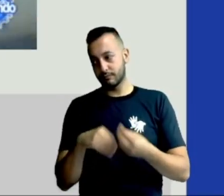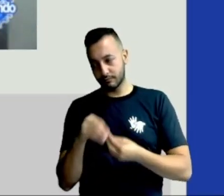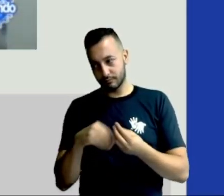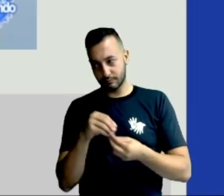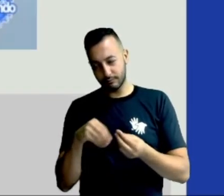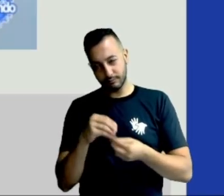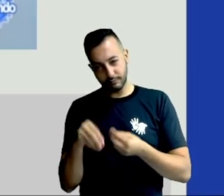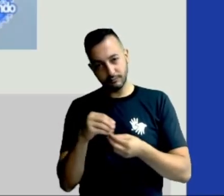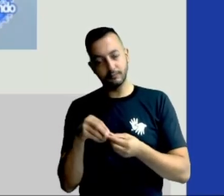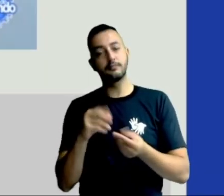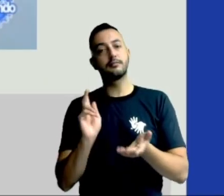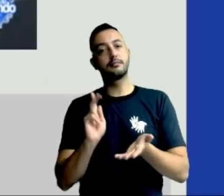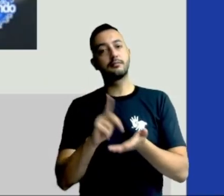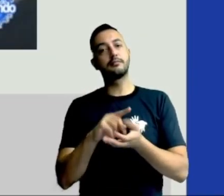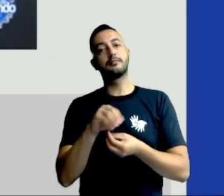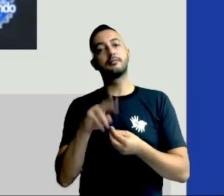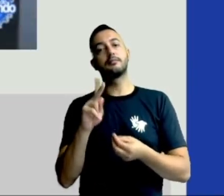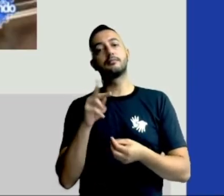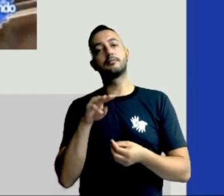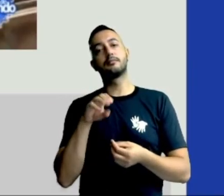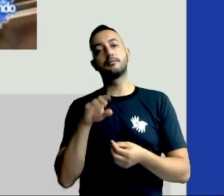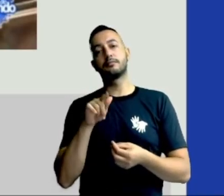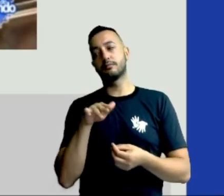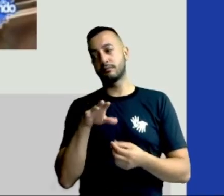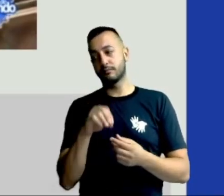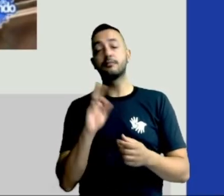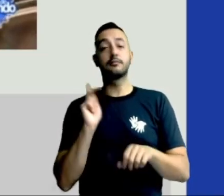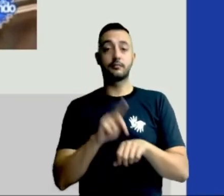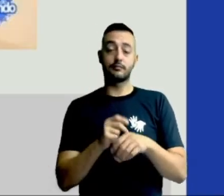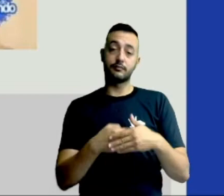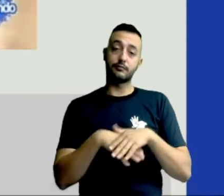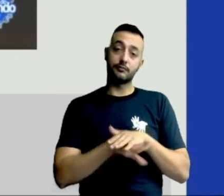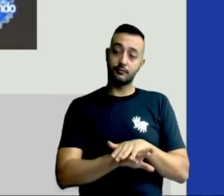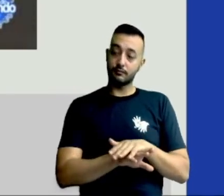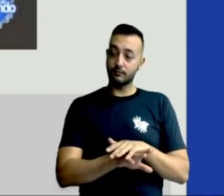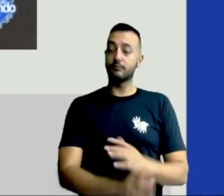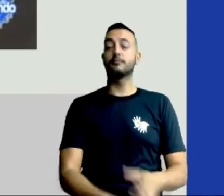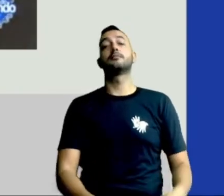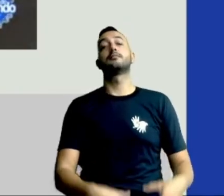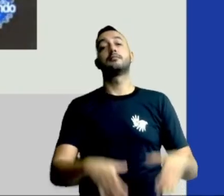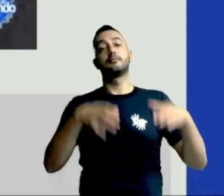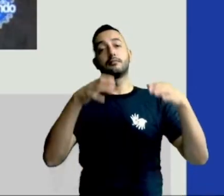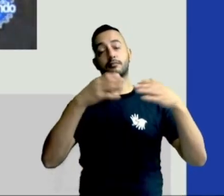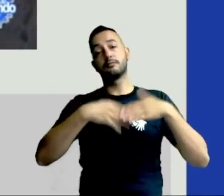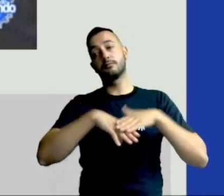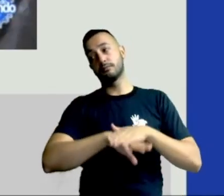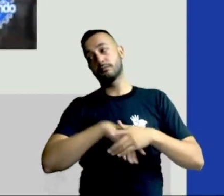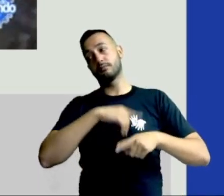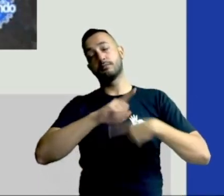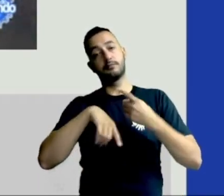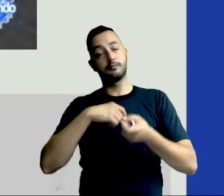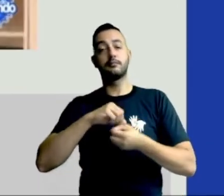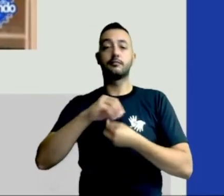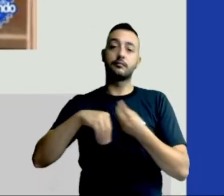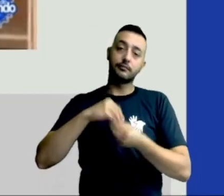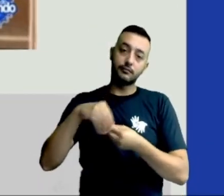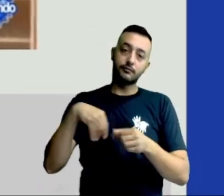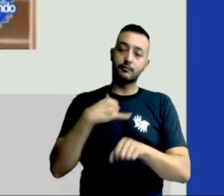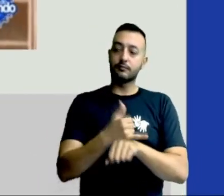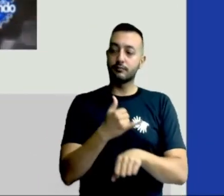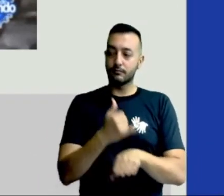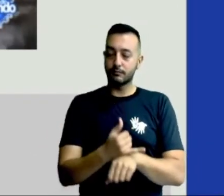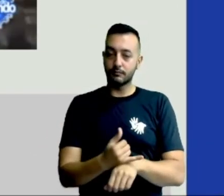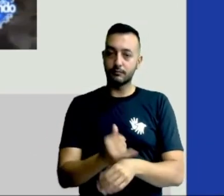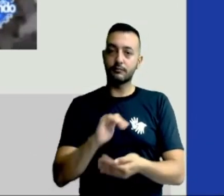muito bem para ficar tudo homogêneo. Essas pedras ficam guardadas em uns silos gigantes e depois vão ser misturadas com minério de ferro